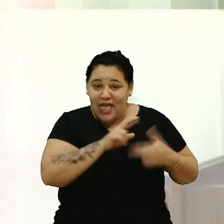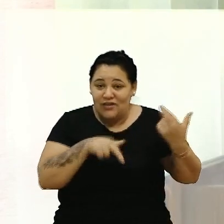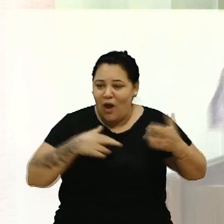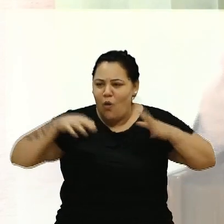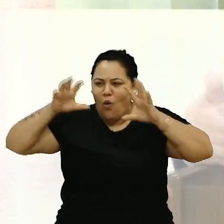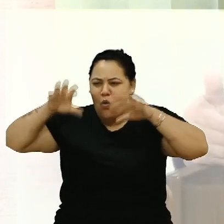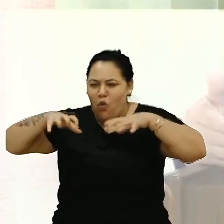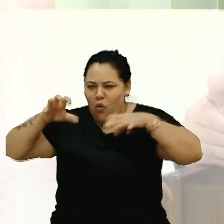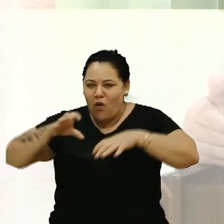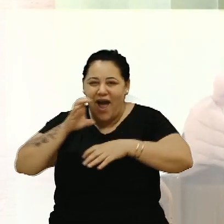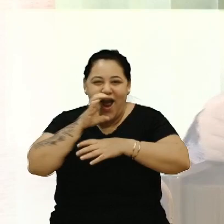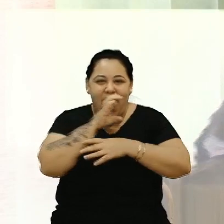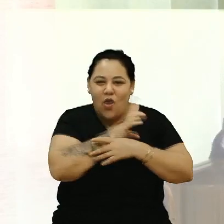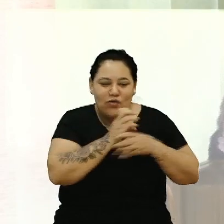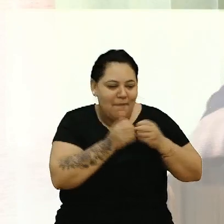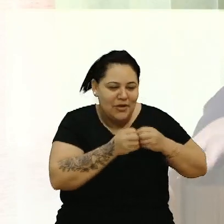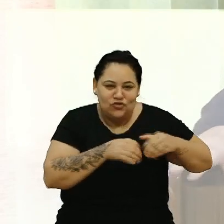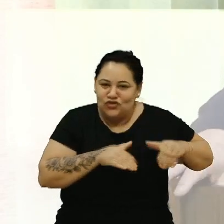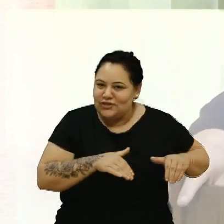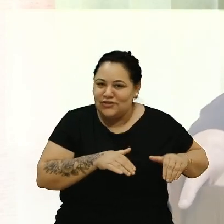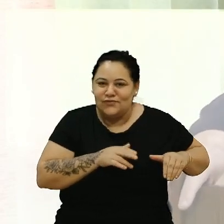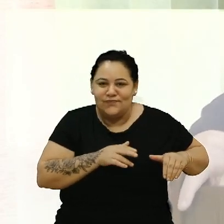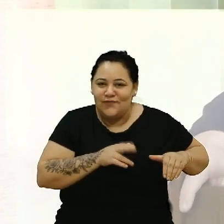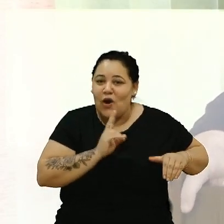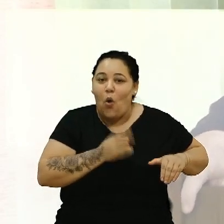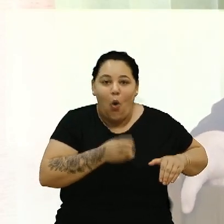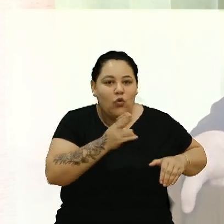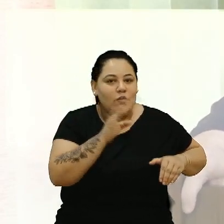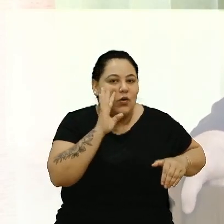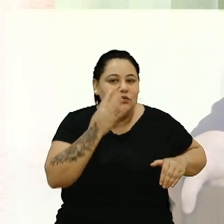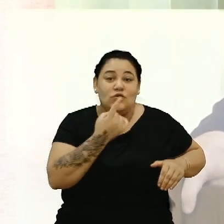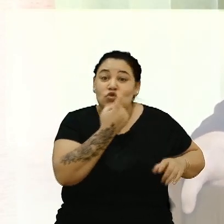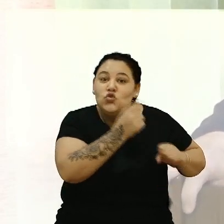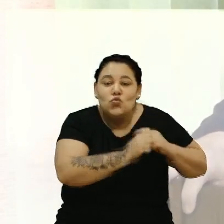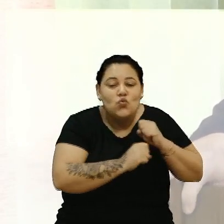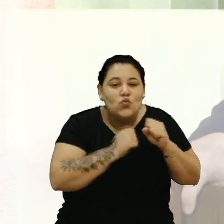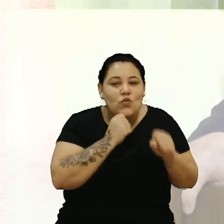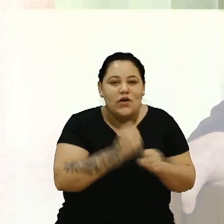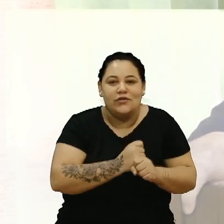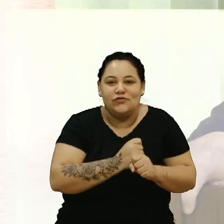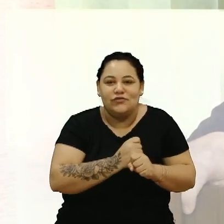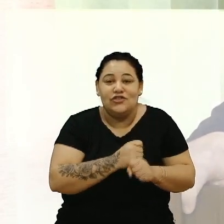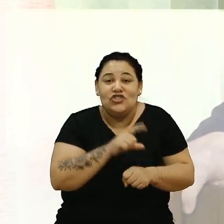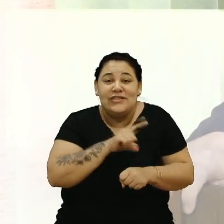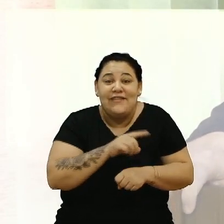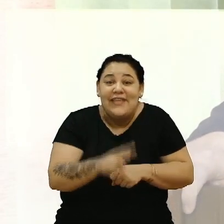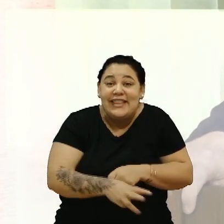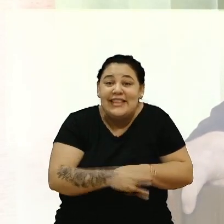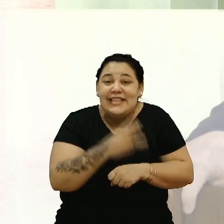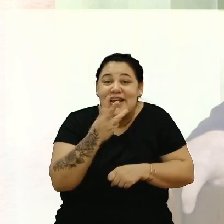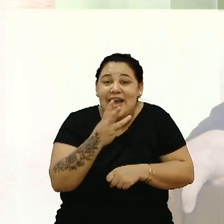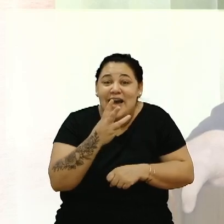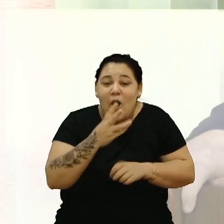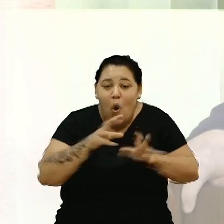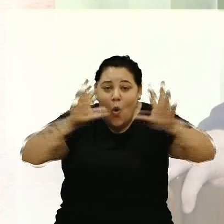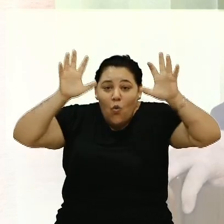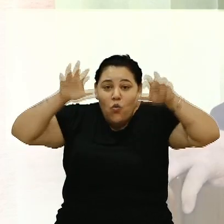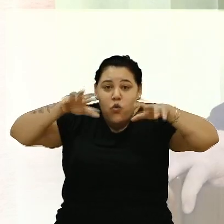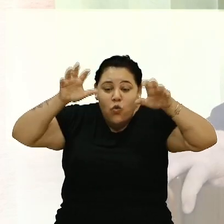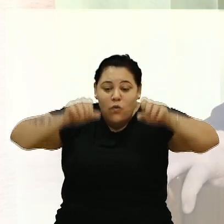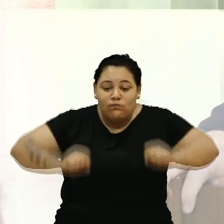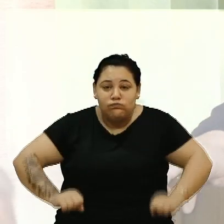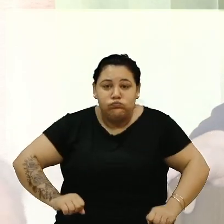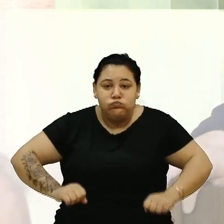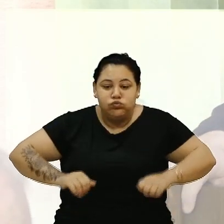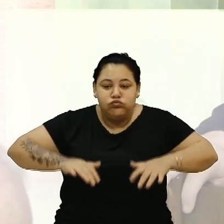vão ser contínuos. Nós tivemos em um ano, vereador Felipe, 3 enchentes aqui no Rio Grande do Sul. 9 meses, nós